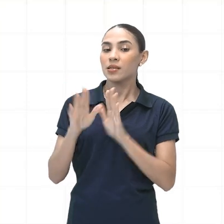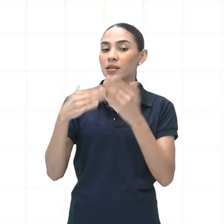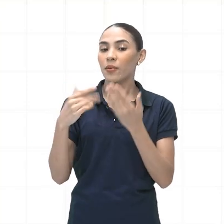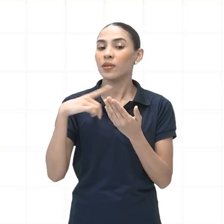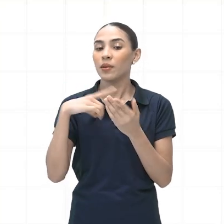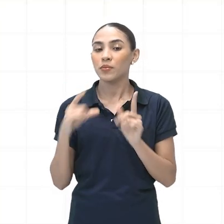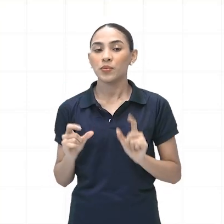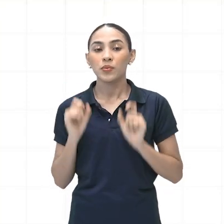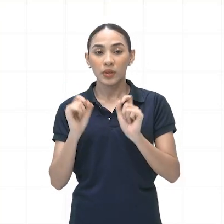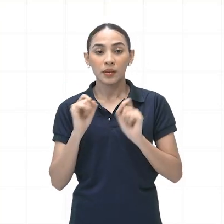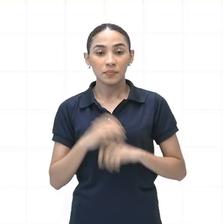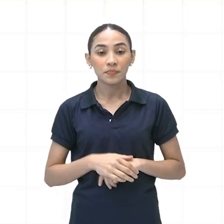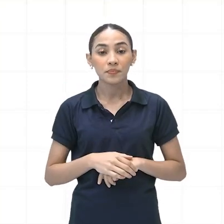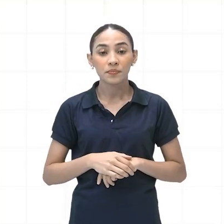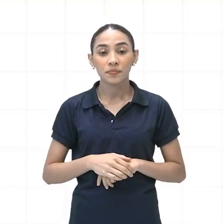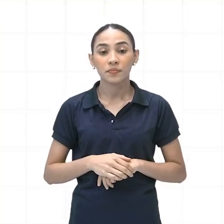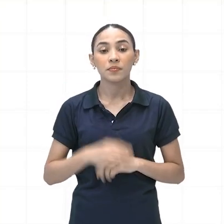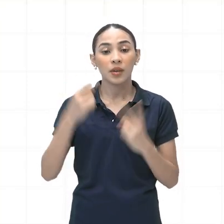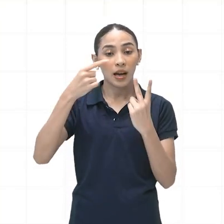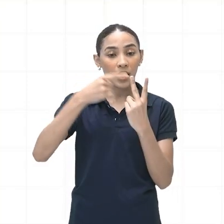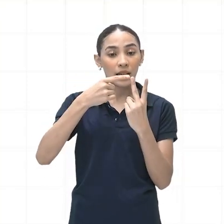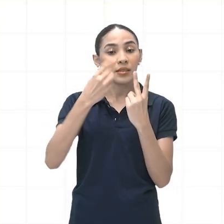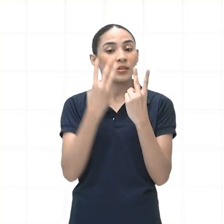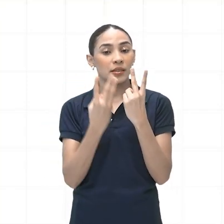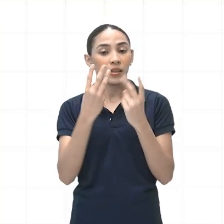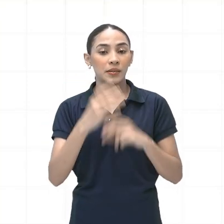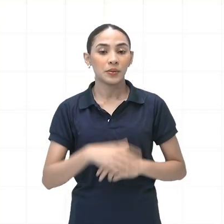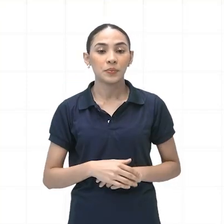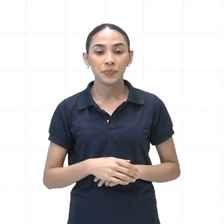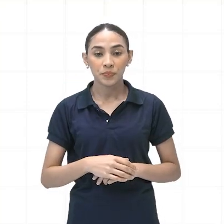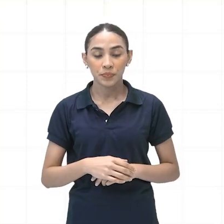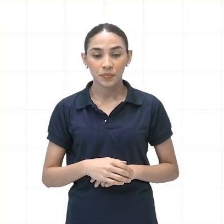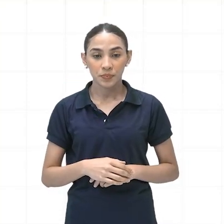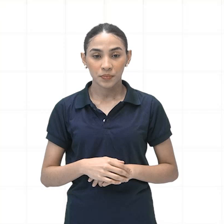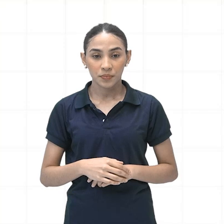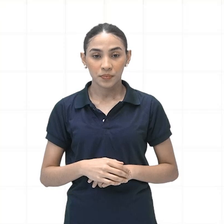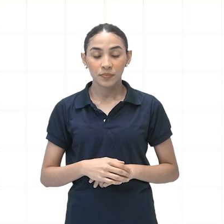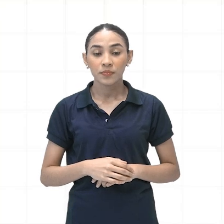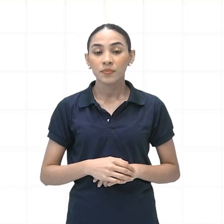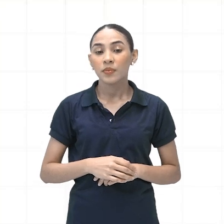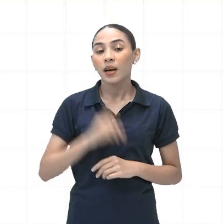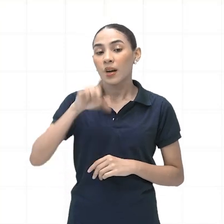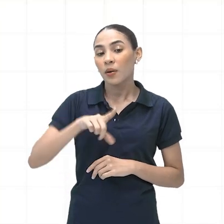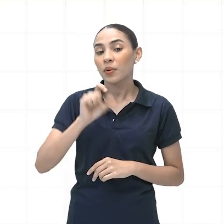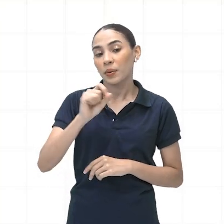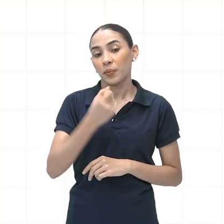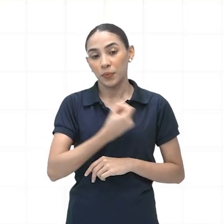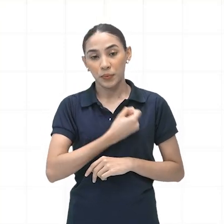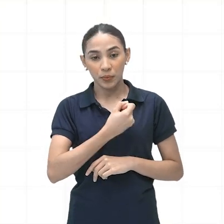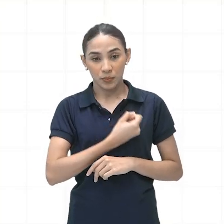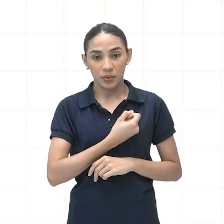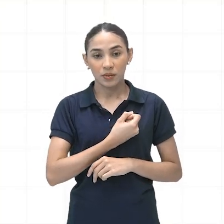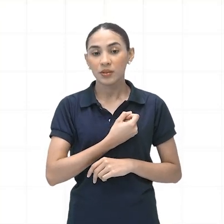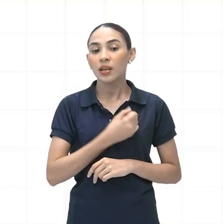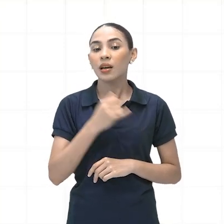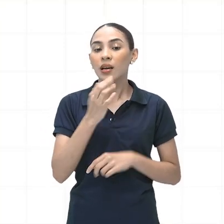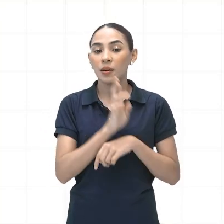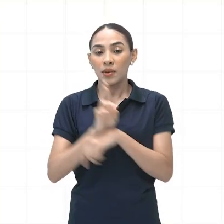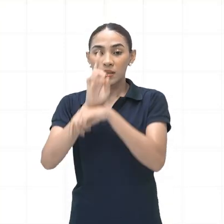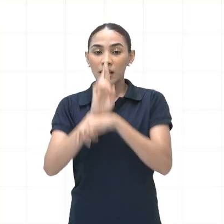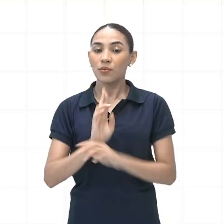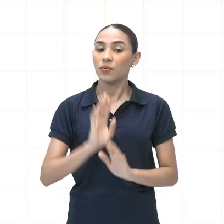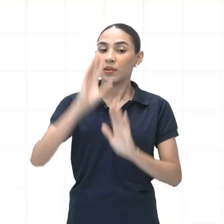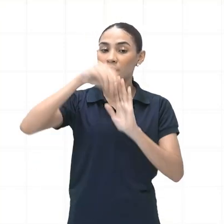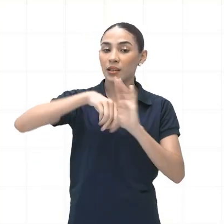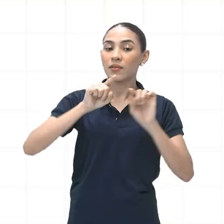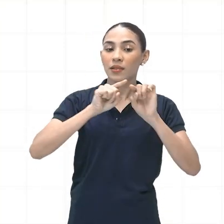temos que a raiz quadrada de 3, esse valor aqui, ele vai ser um valor que vai estar representado na